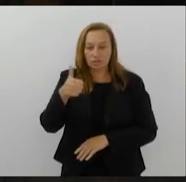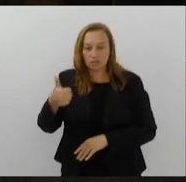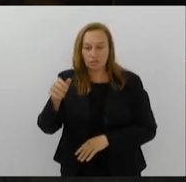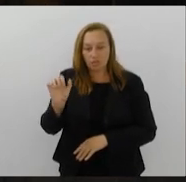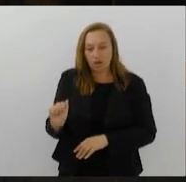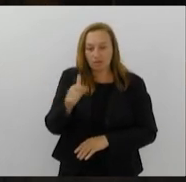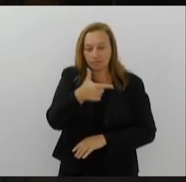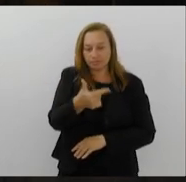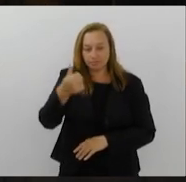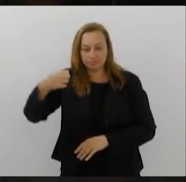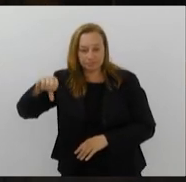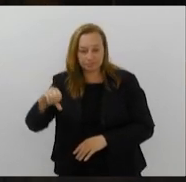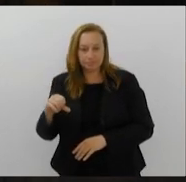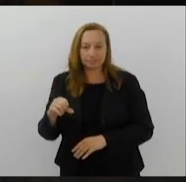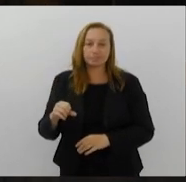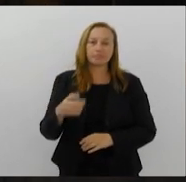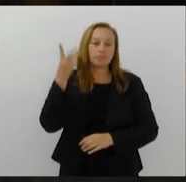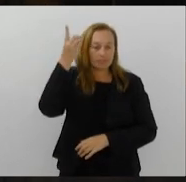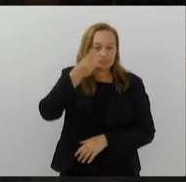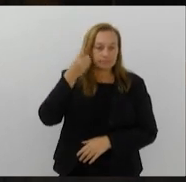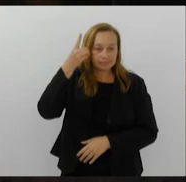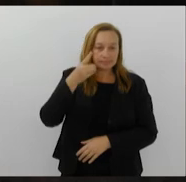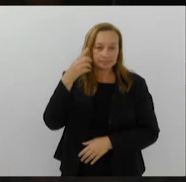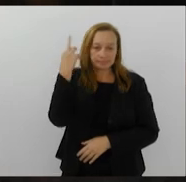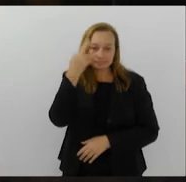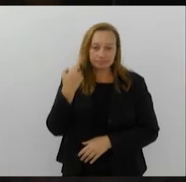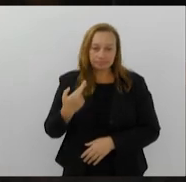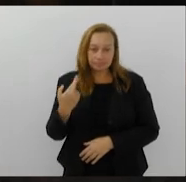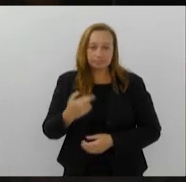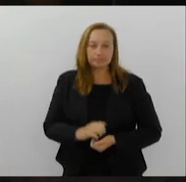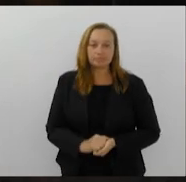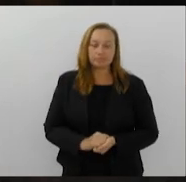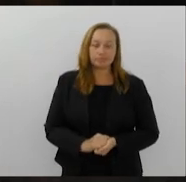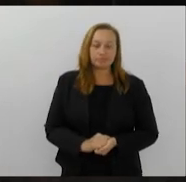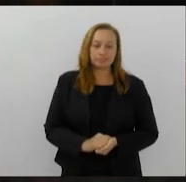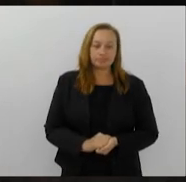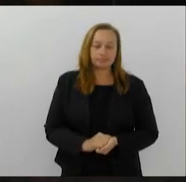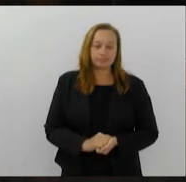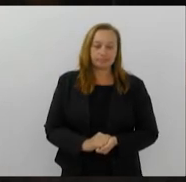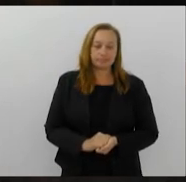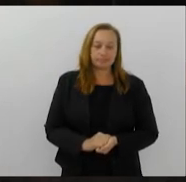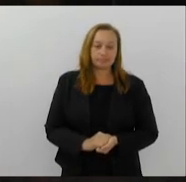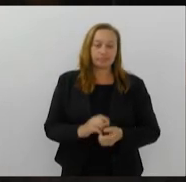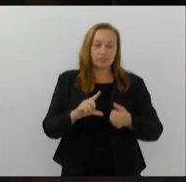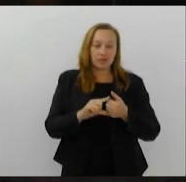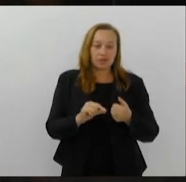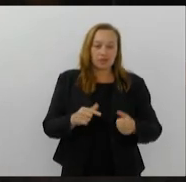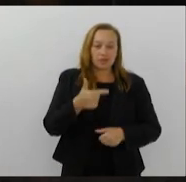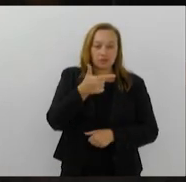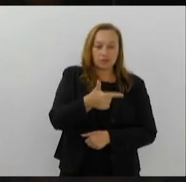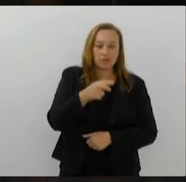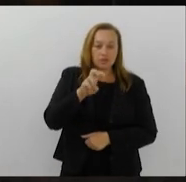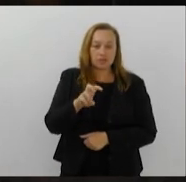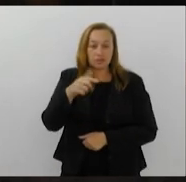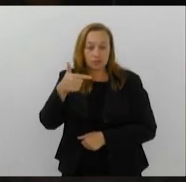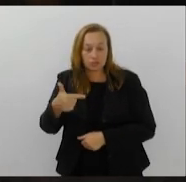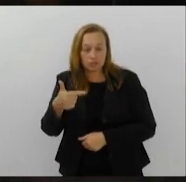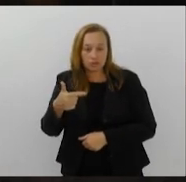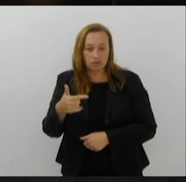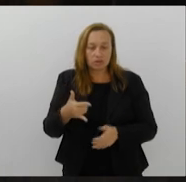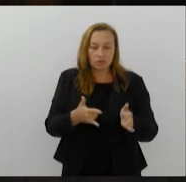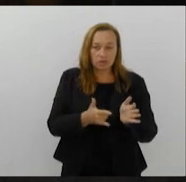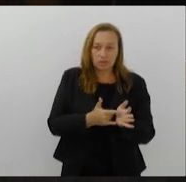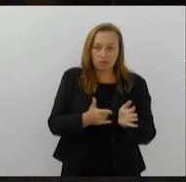de 2019, de autoria da deputada Renata Souza, que altera o artigo 252 do Regimento Interno da